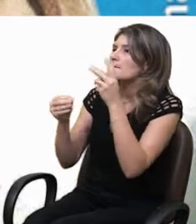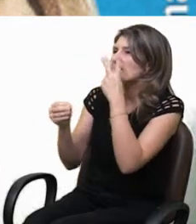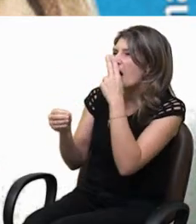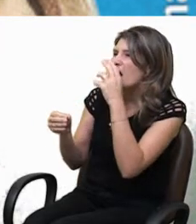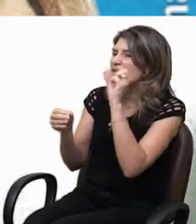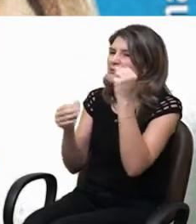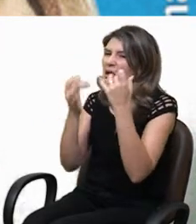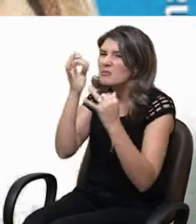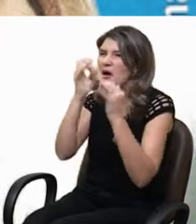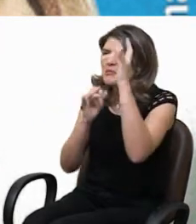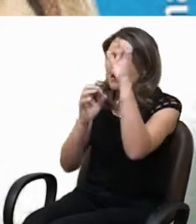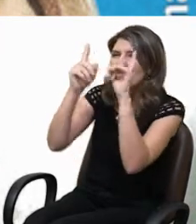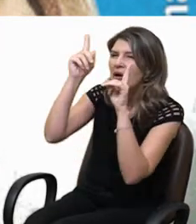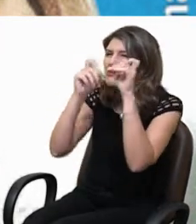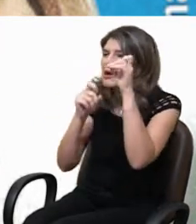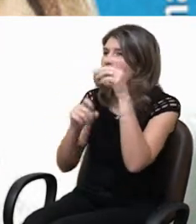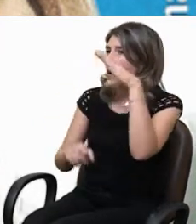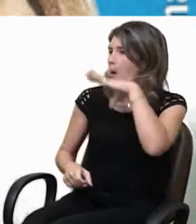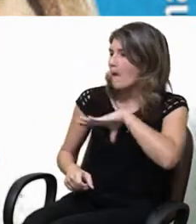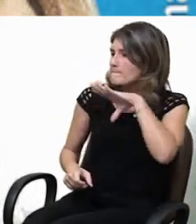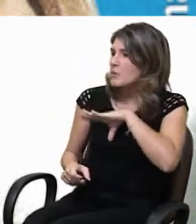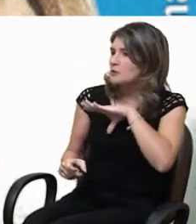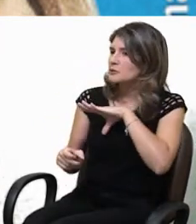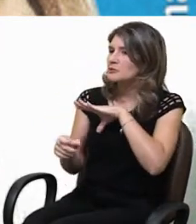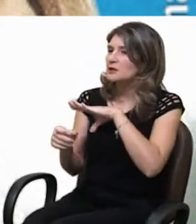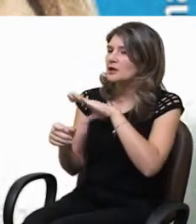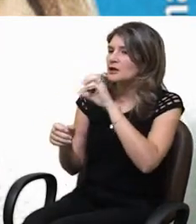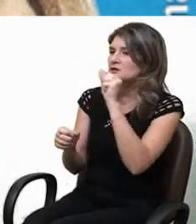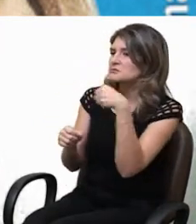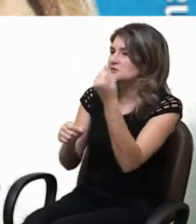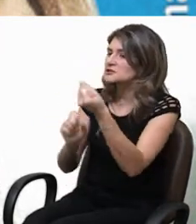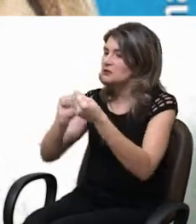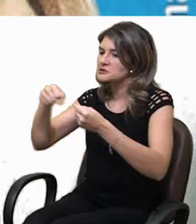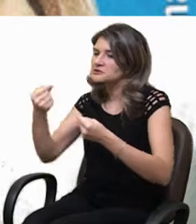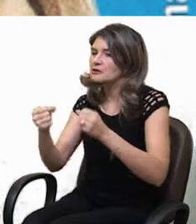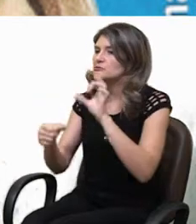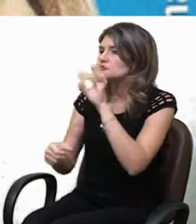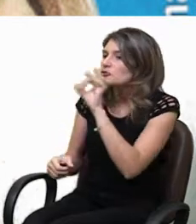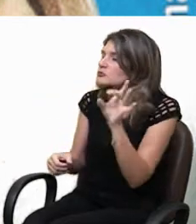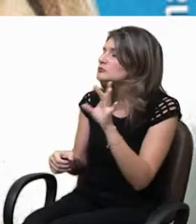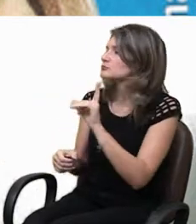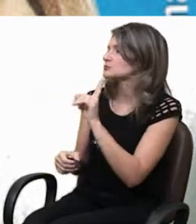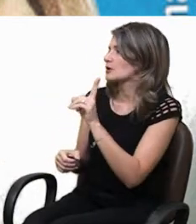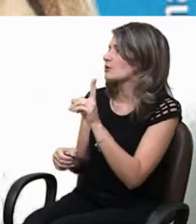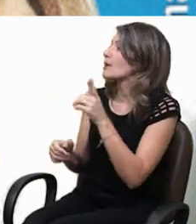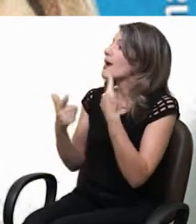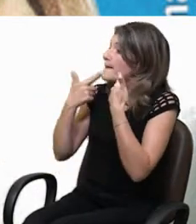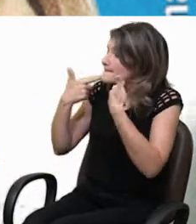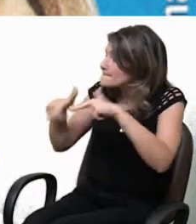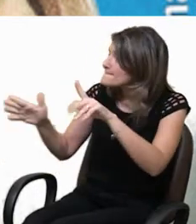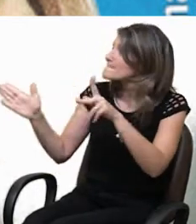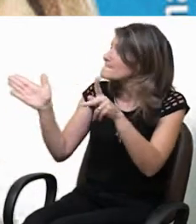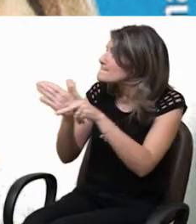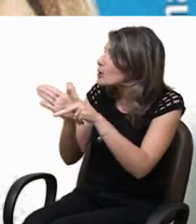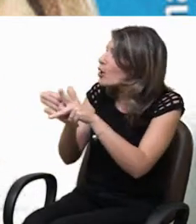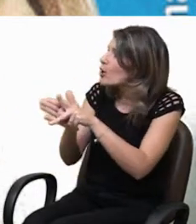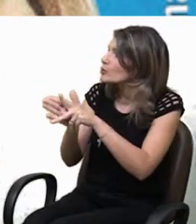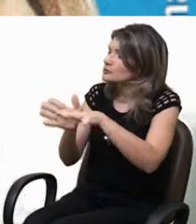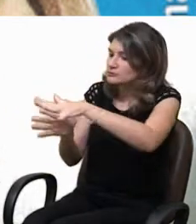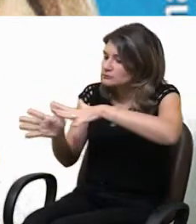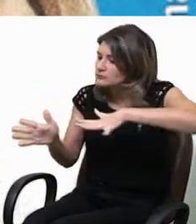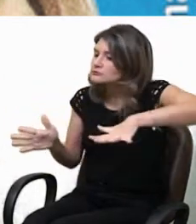que é mímica, ou que é o português sinalizado de alguma maneira. É uma língua mesmo, né? É de sinais,